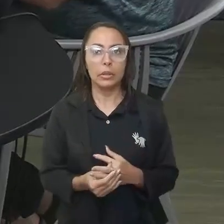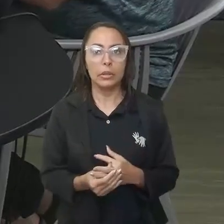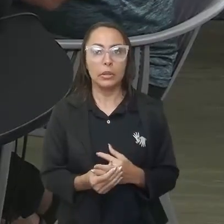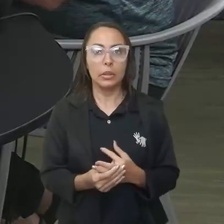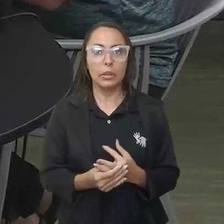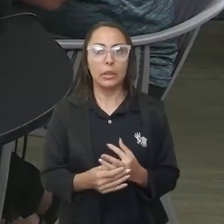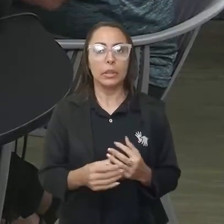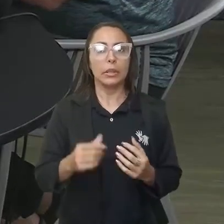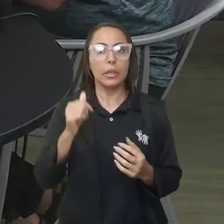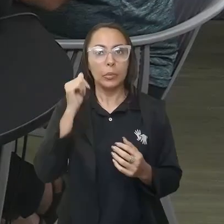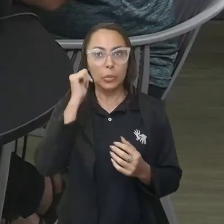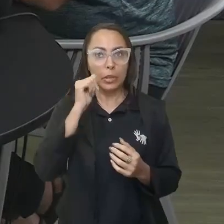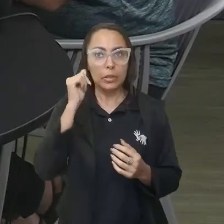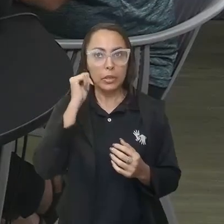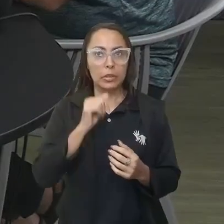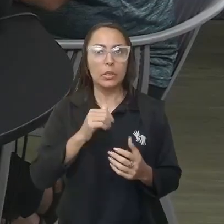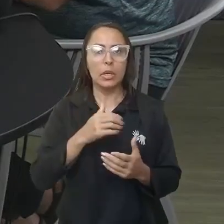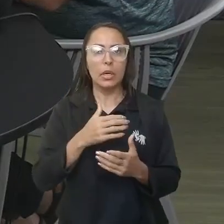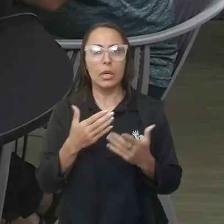seja colocada